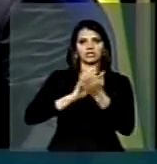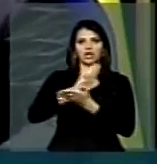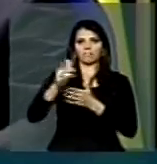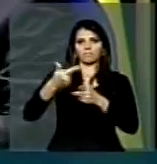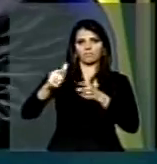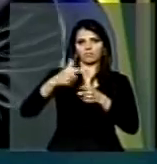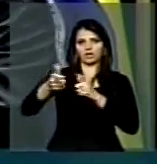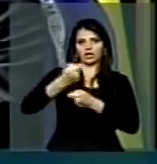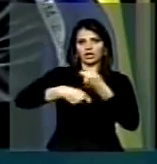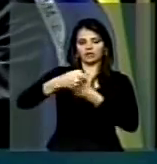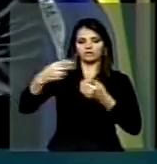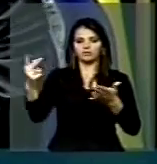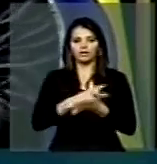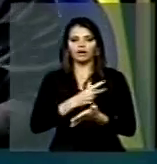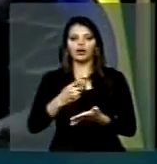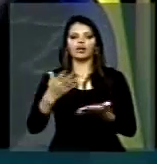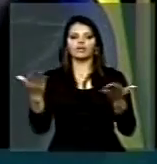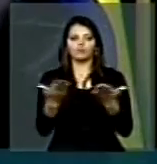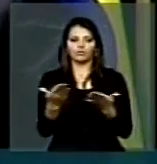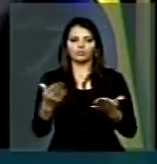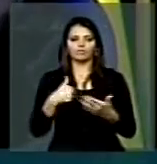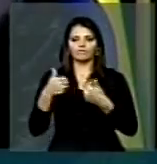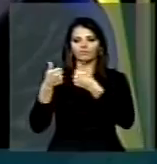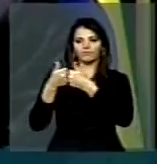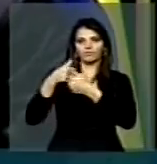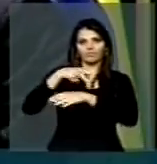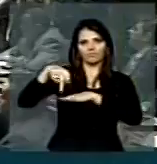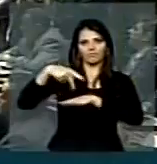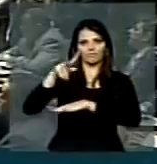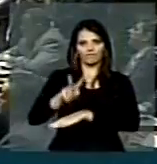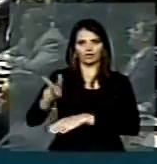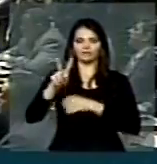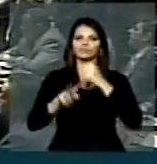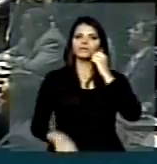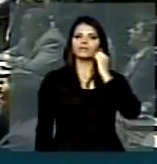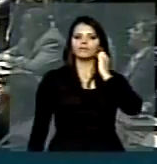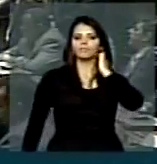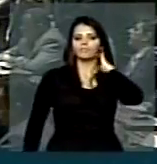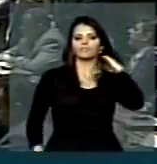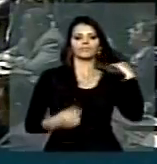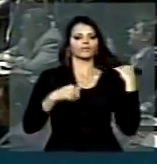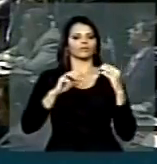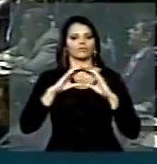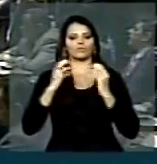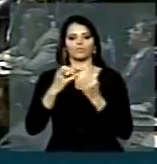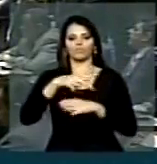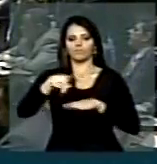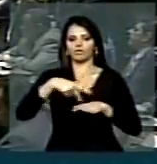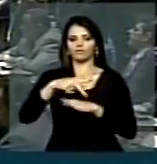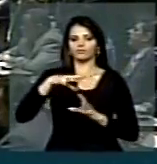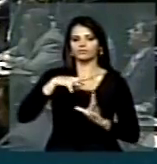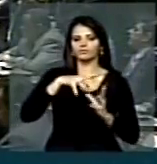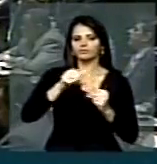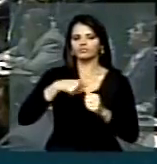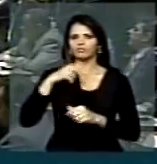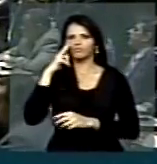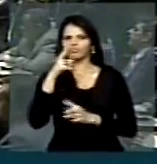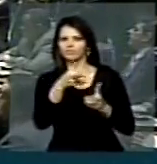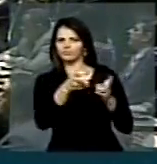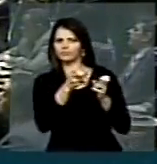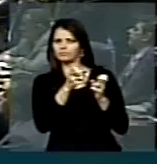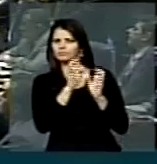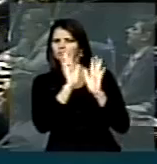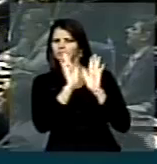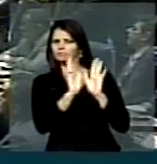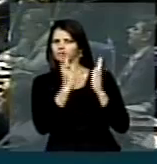nosso entorno, como ocorre agora na vizinha Venezuela. A comunidade internacional nos vê cada vez com maior